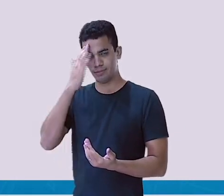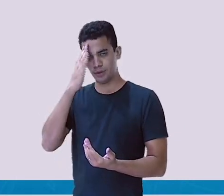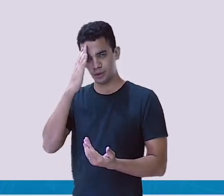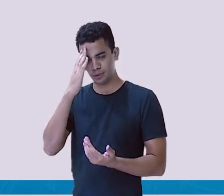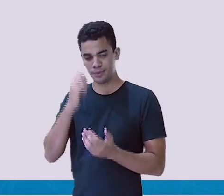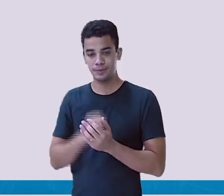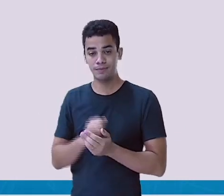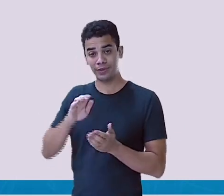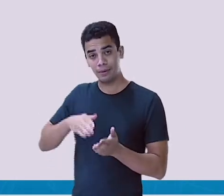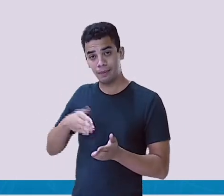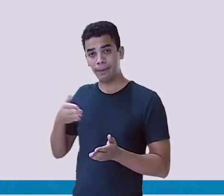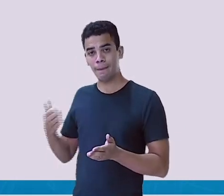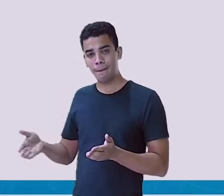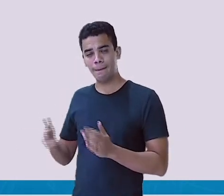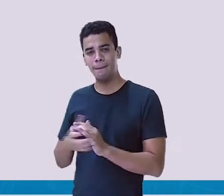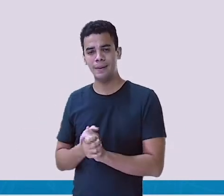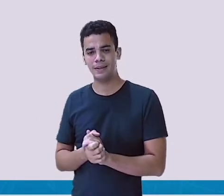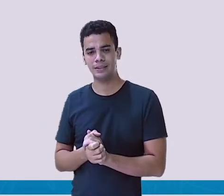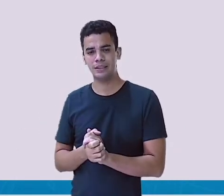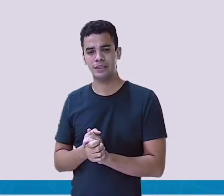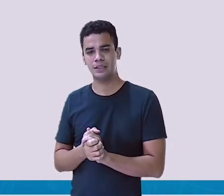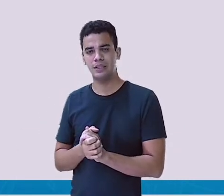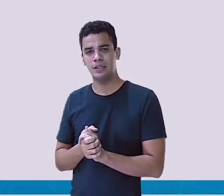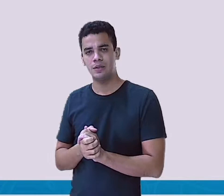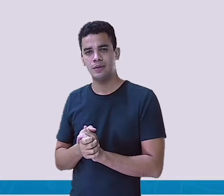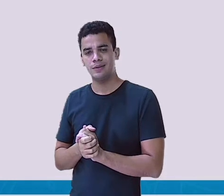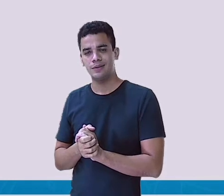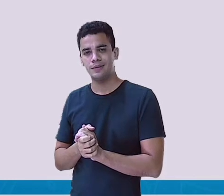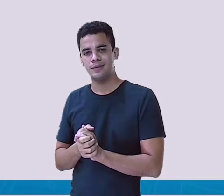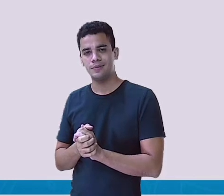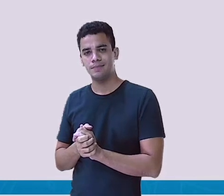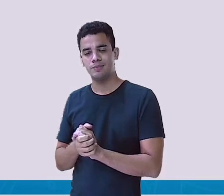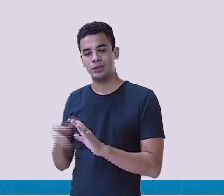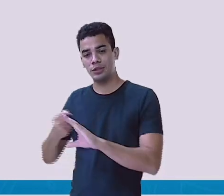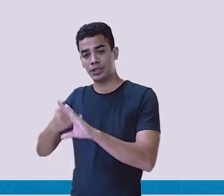Quem é a minha parte literal? Bx ao quadrado.